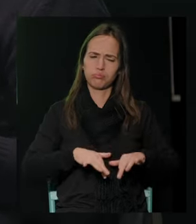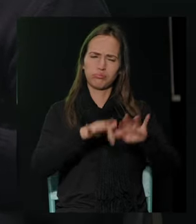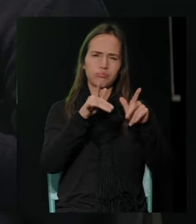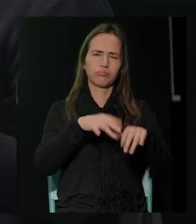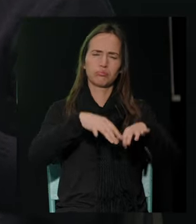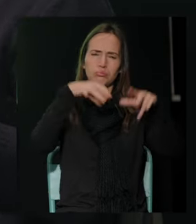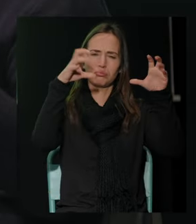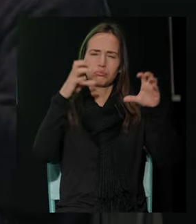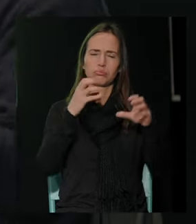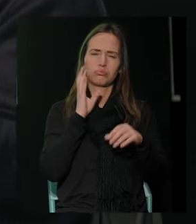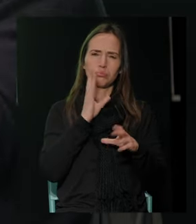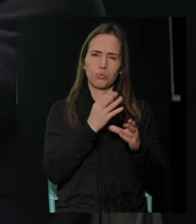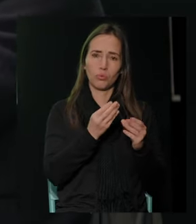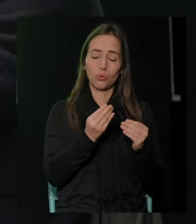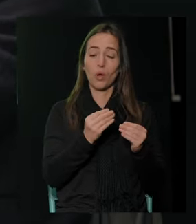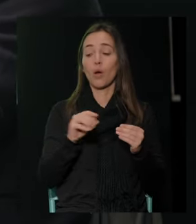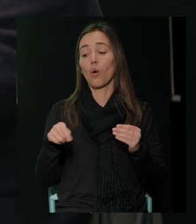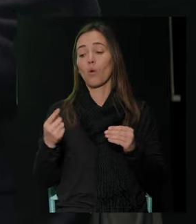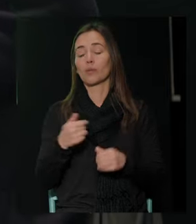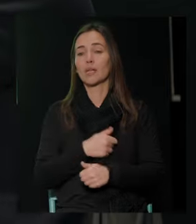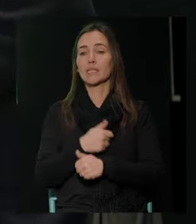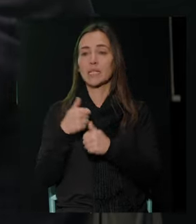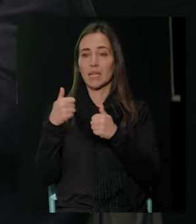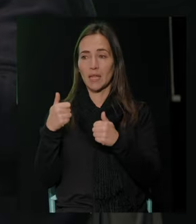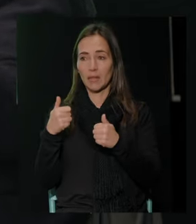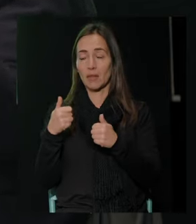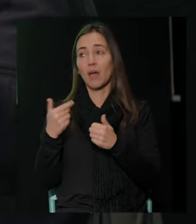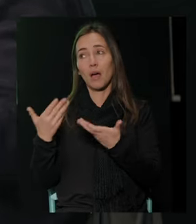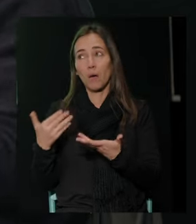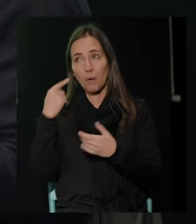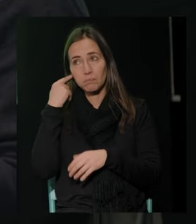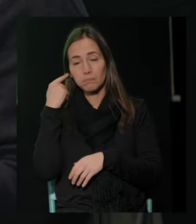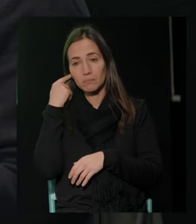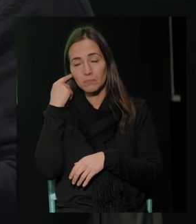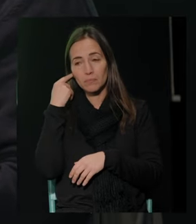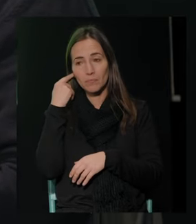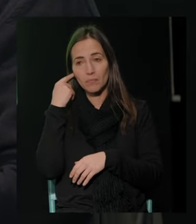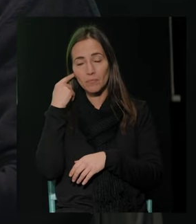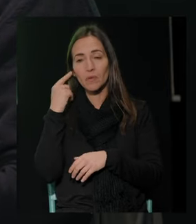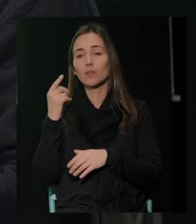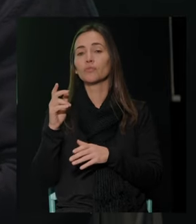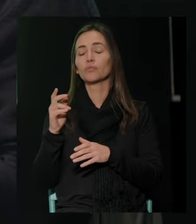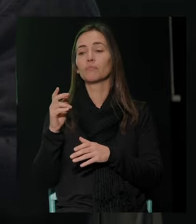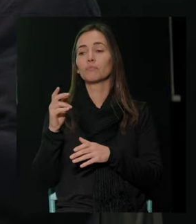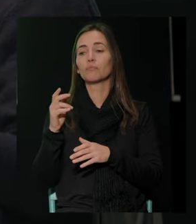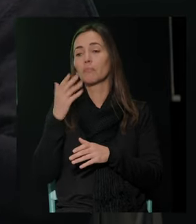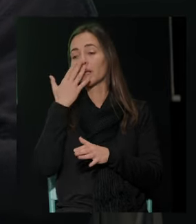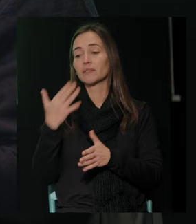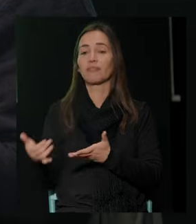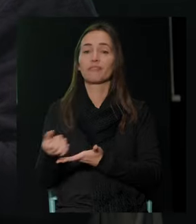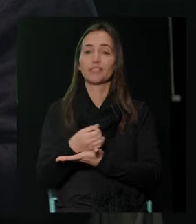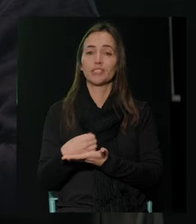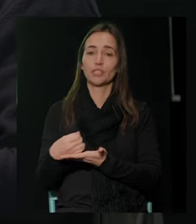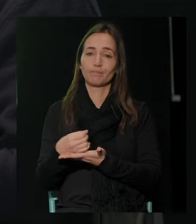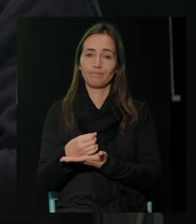poluente, e uma outra cidade, tanto quanto sei agora, está numa espécie de vazio, não